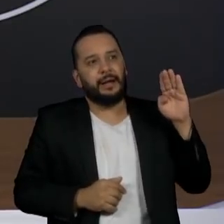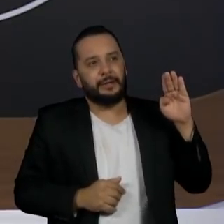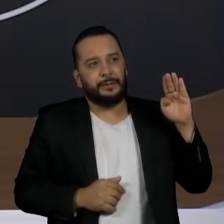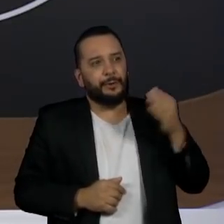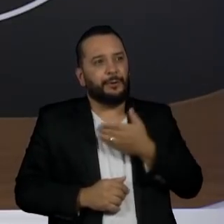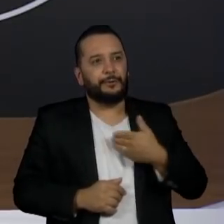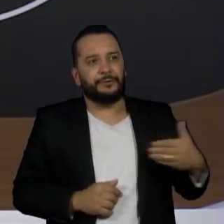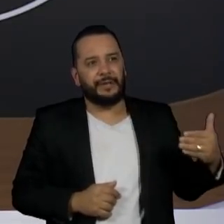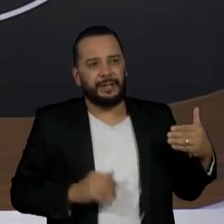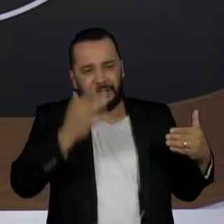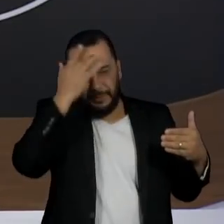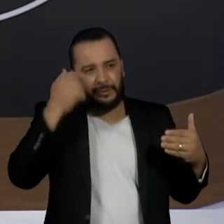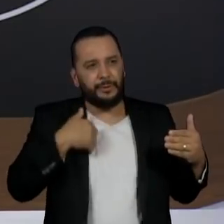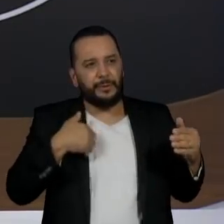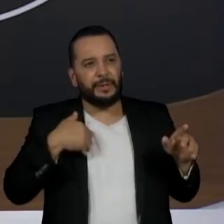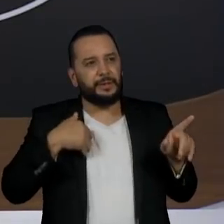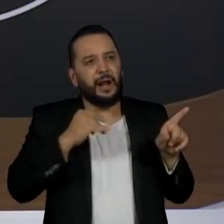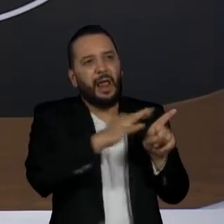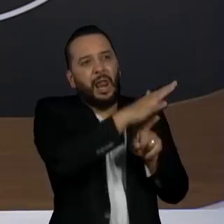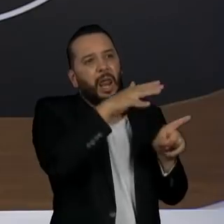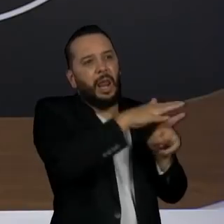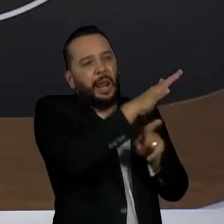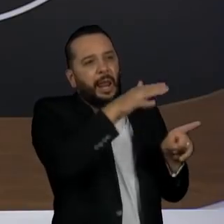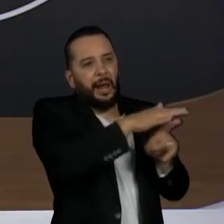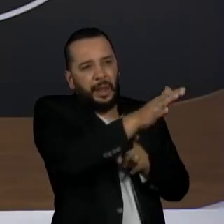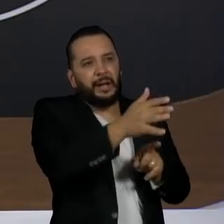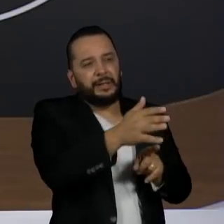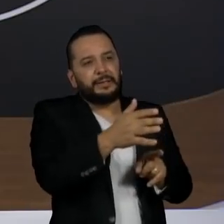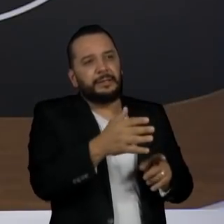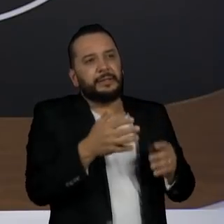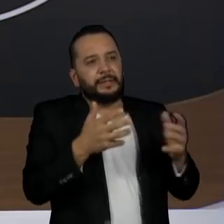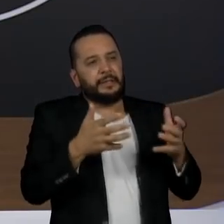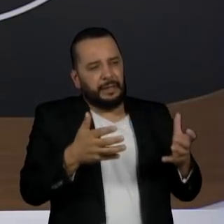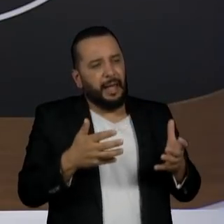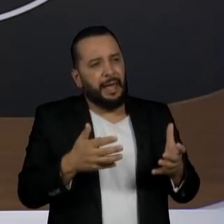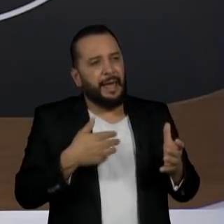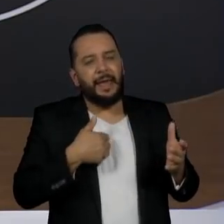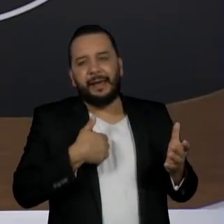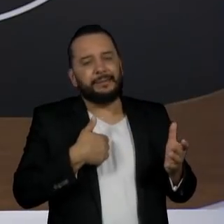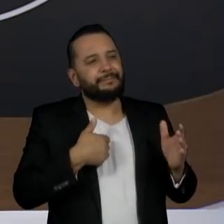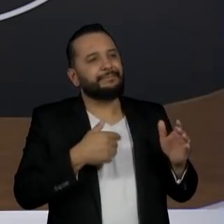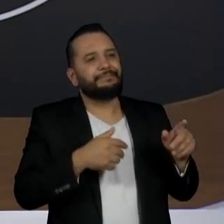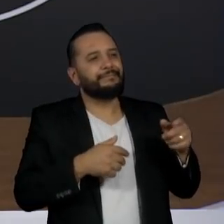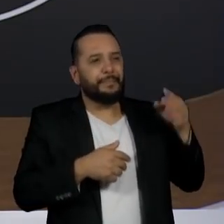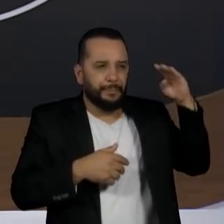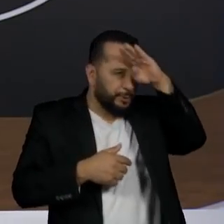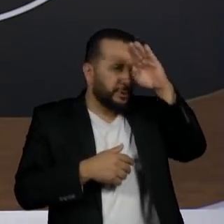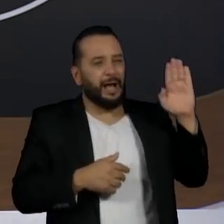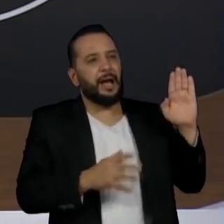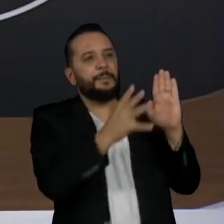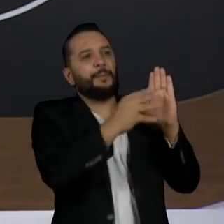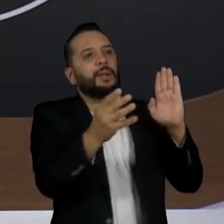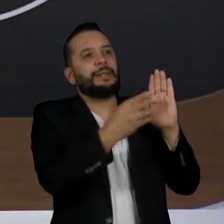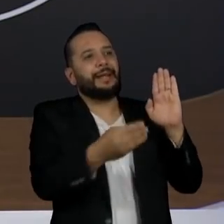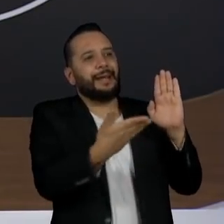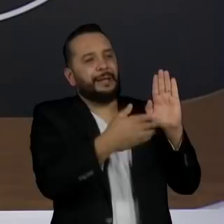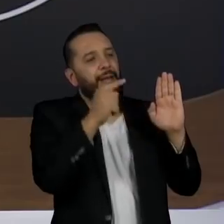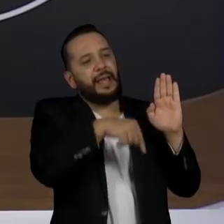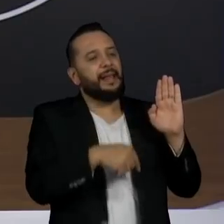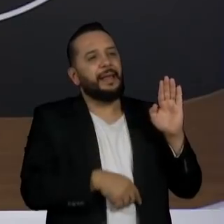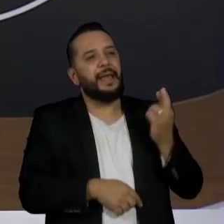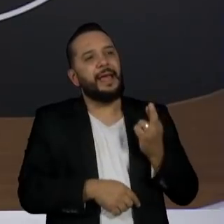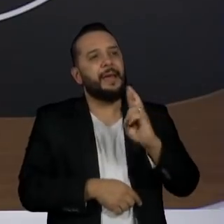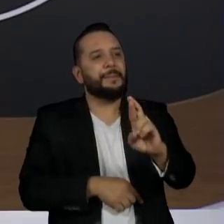um porto ali para voltar a se manifestar? Como a gente foi parar nesse lugar em que o Bolsonaro passou a